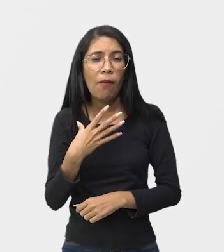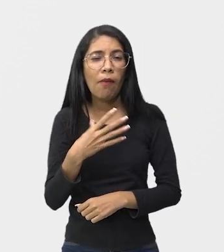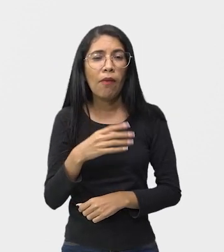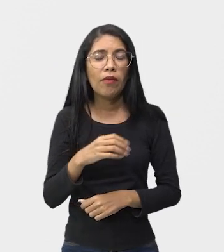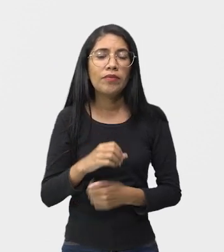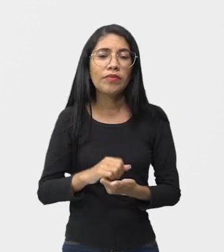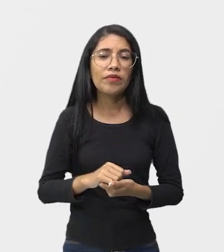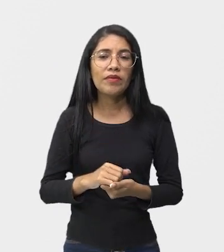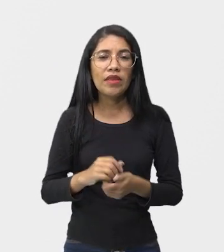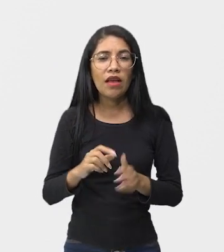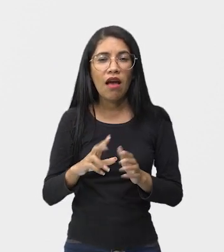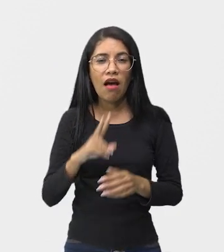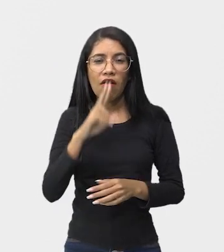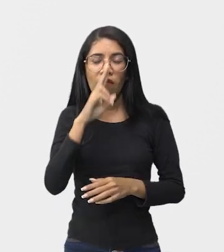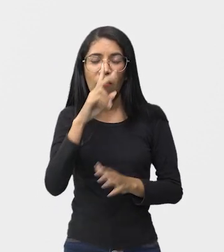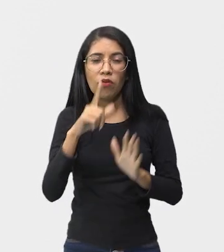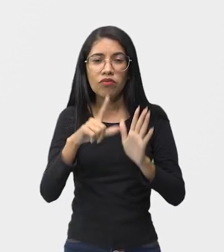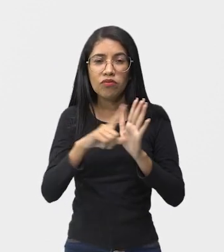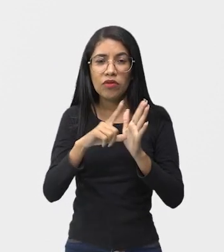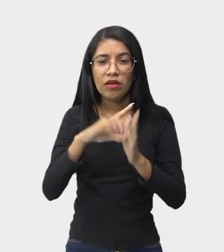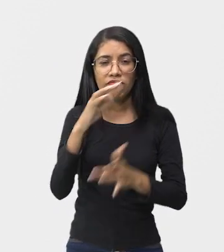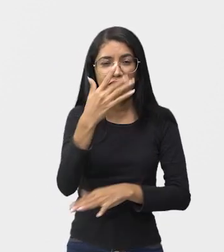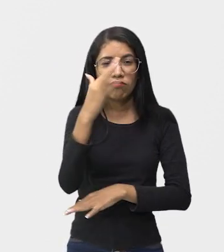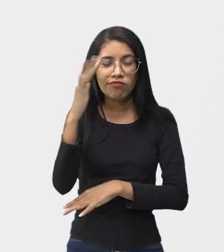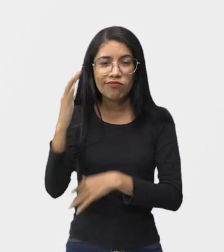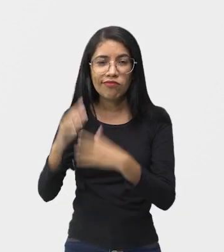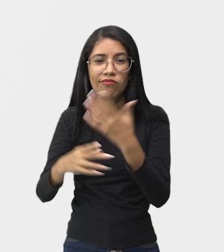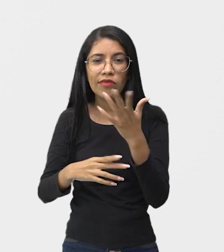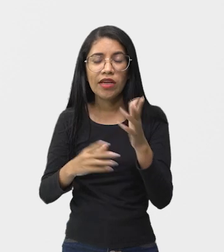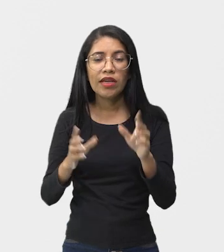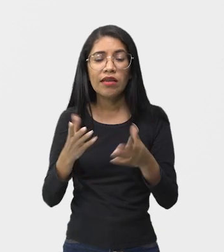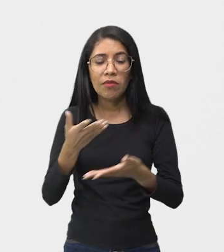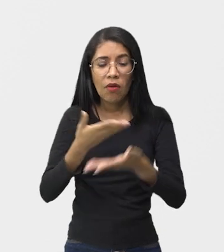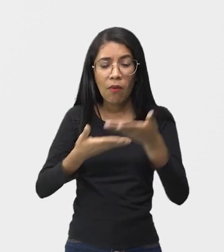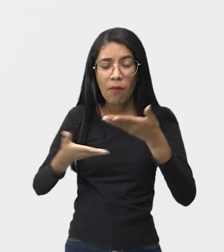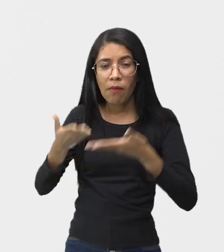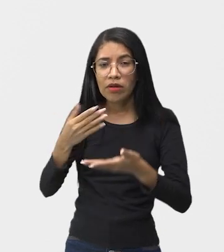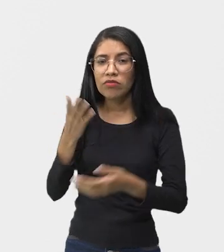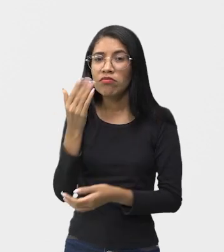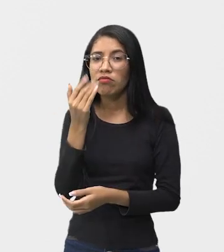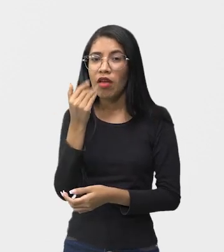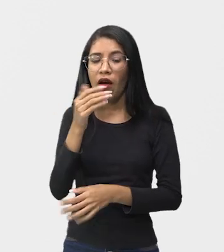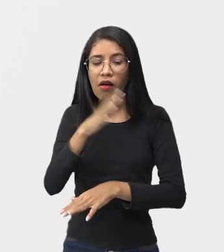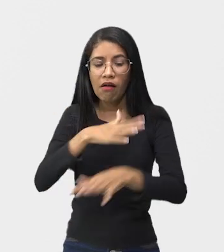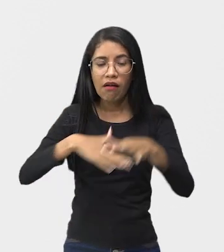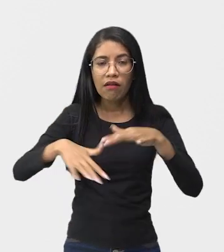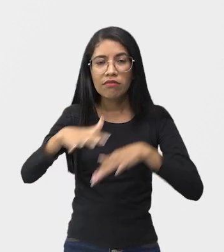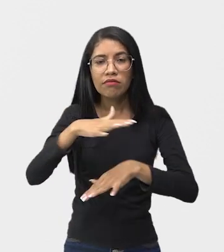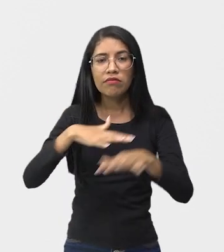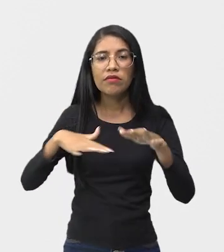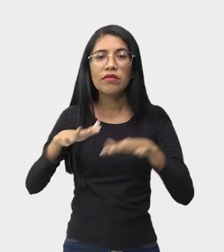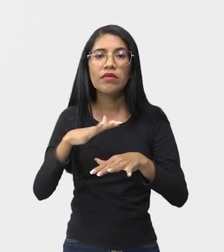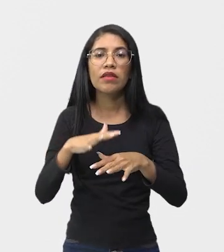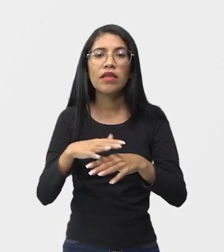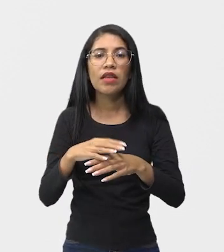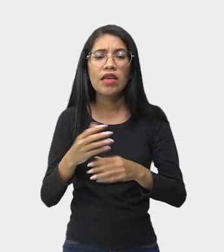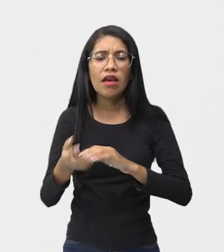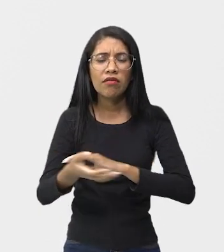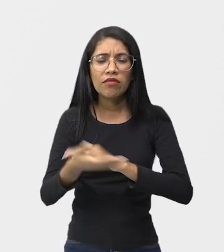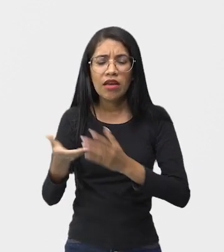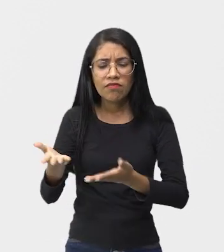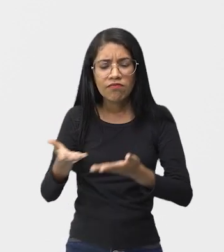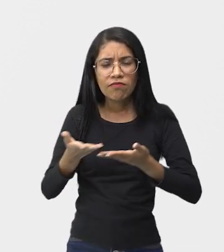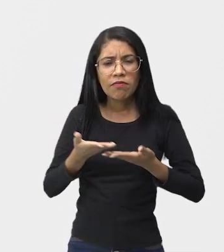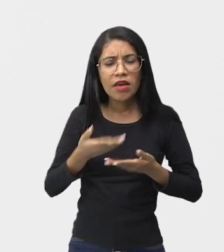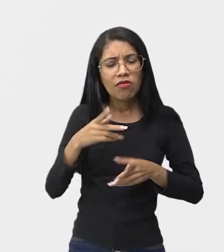as forças e leis que regem a natureza e por partilhar alimentos ritualísticos e acolher todas